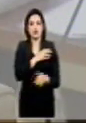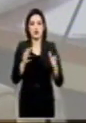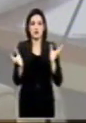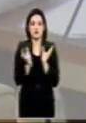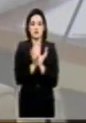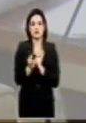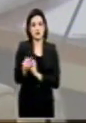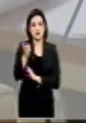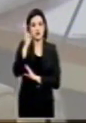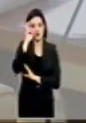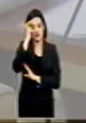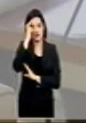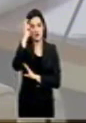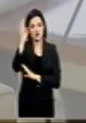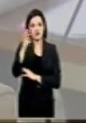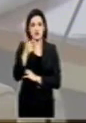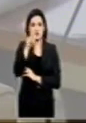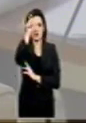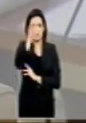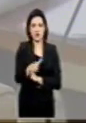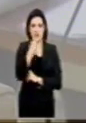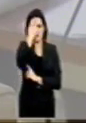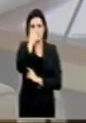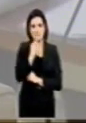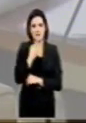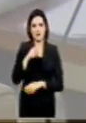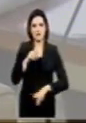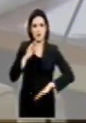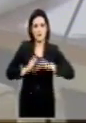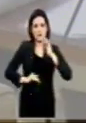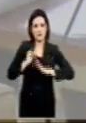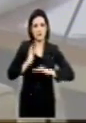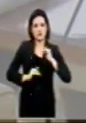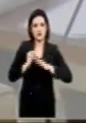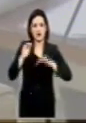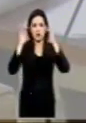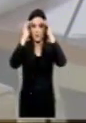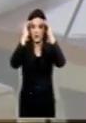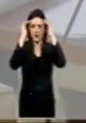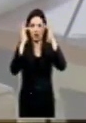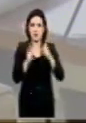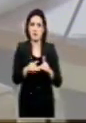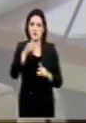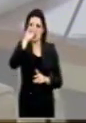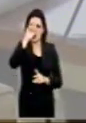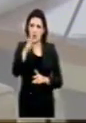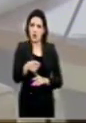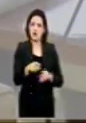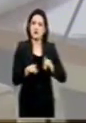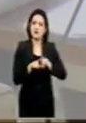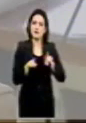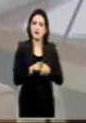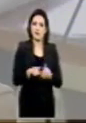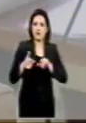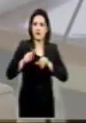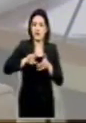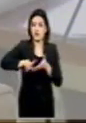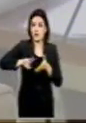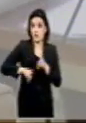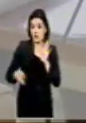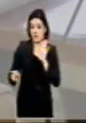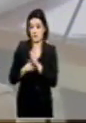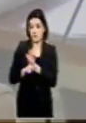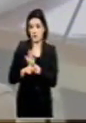teria, entre aspas, perfil profissional para cumprir ordens de varreduras não contempladas na atribuição da Polícia